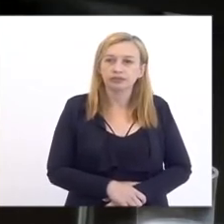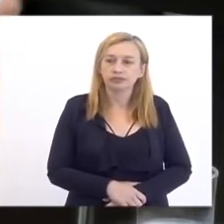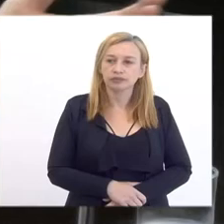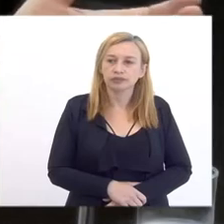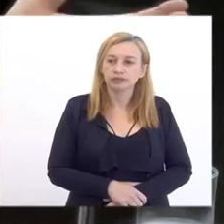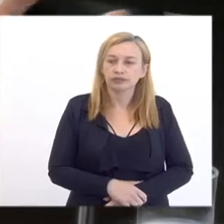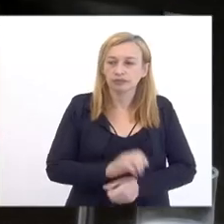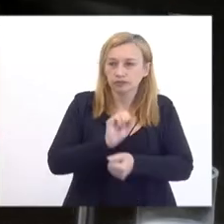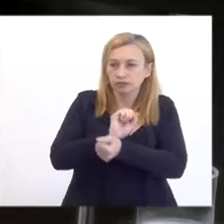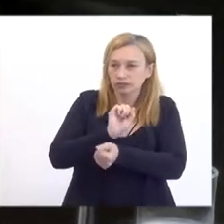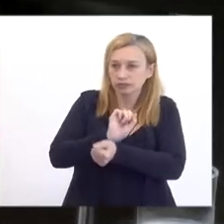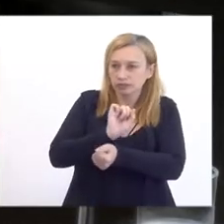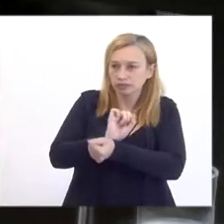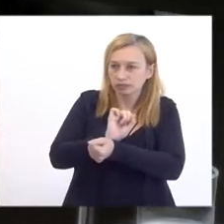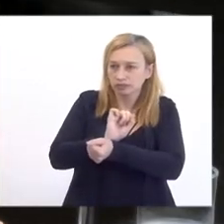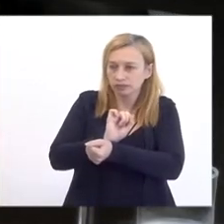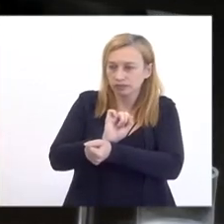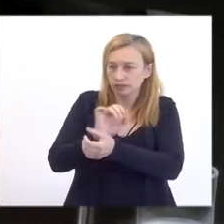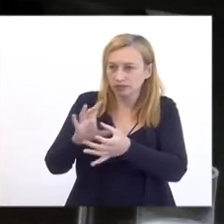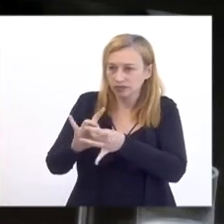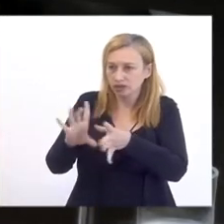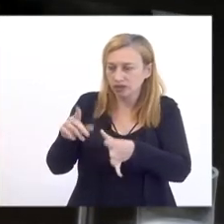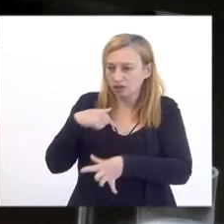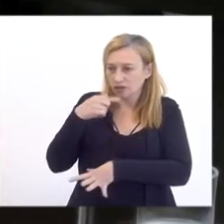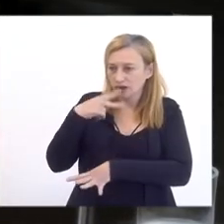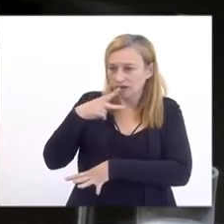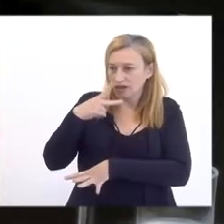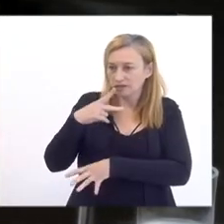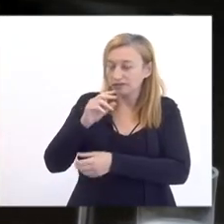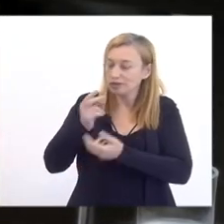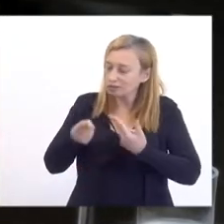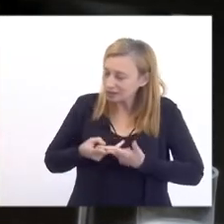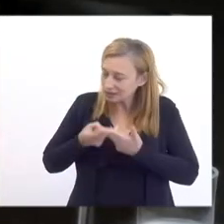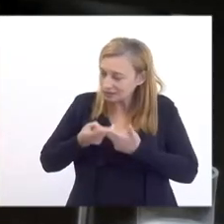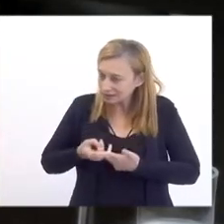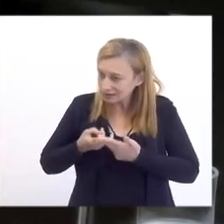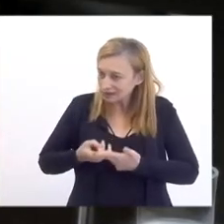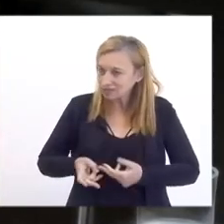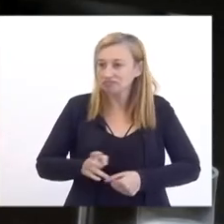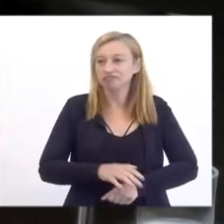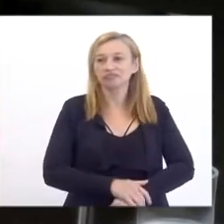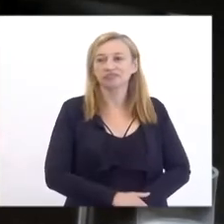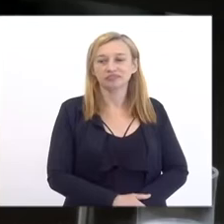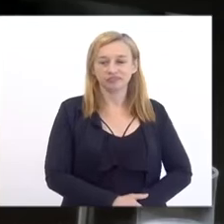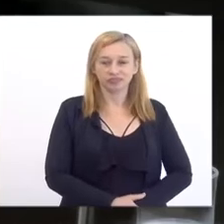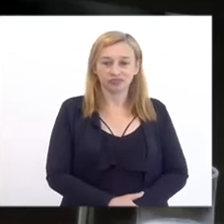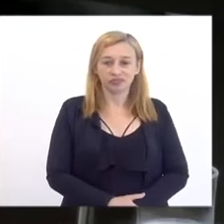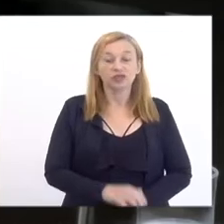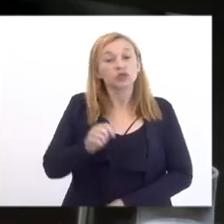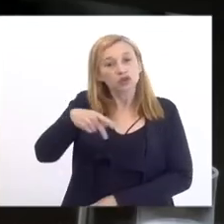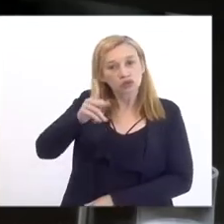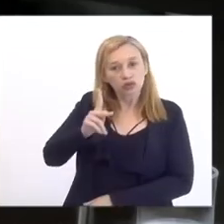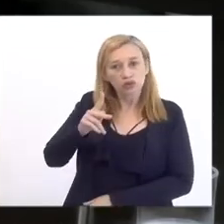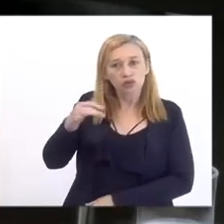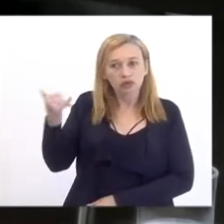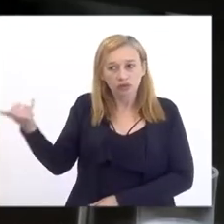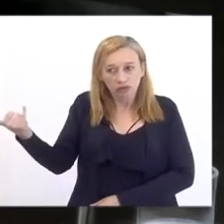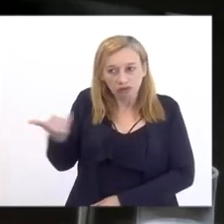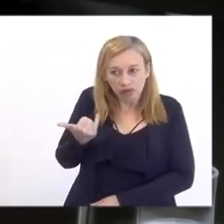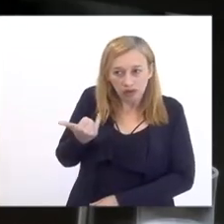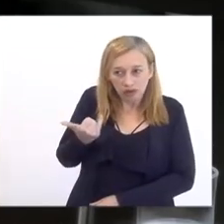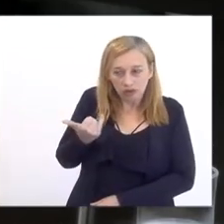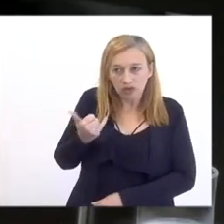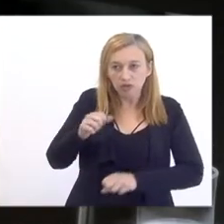Eu estou esperando ela me dar vez. Eu sou paciente. O Knoploch chegou a me procurar